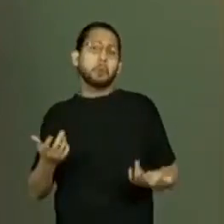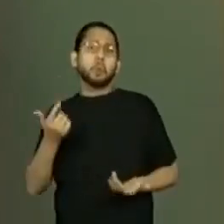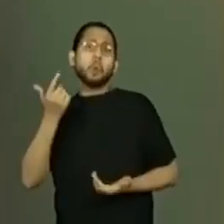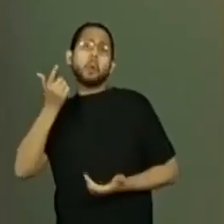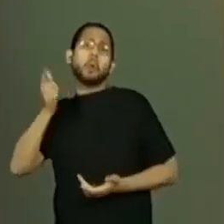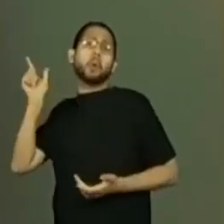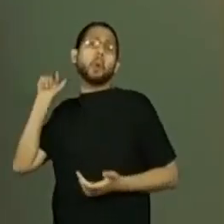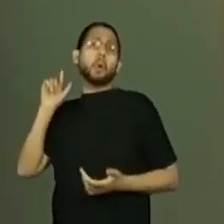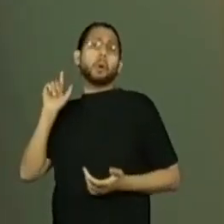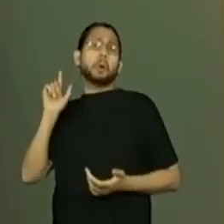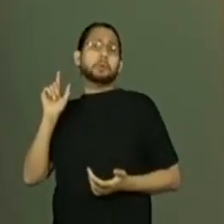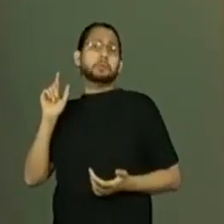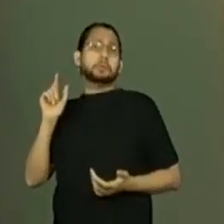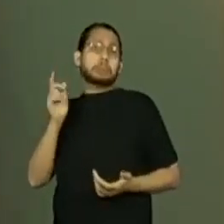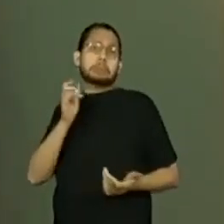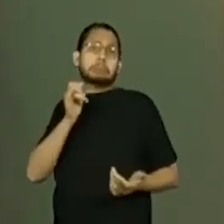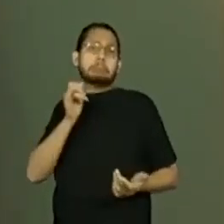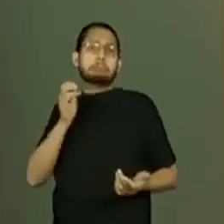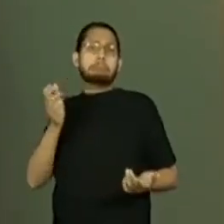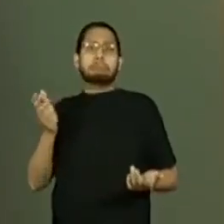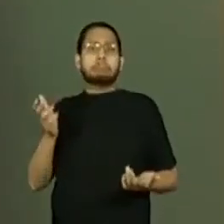outras unidades de medida, a não ser